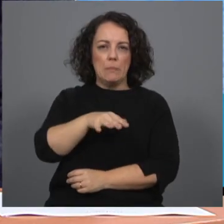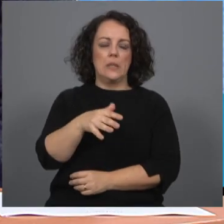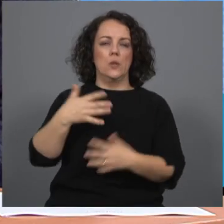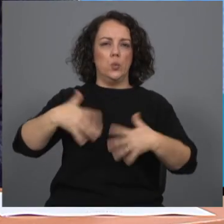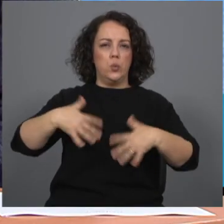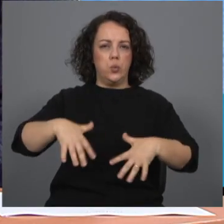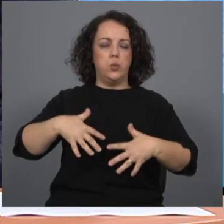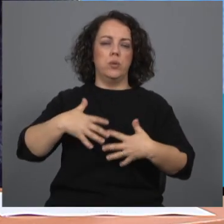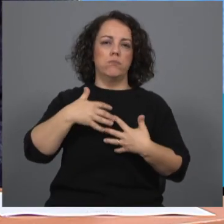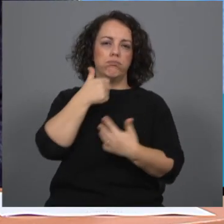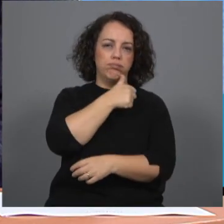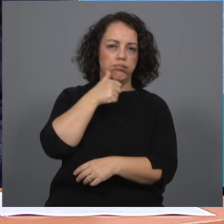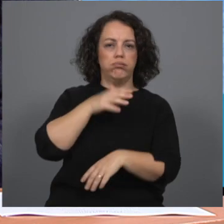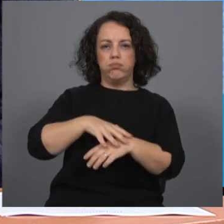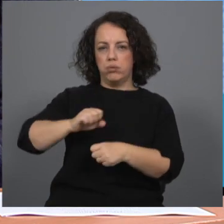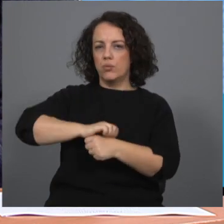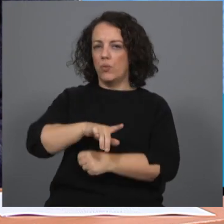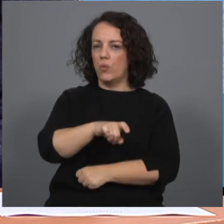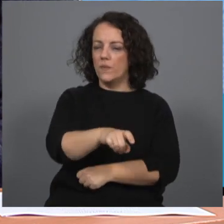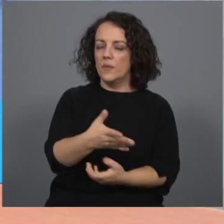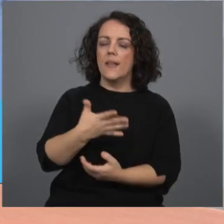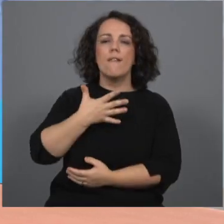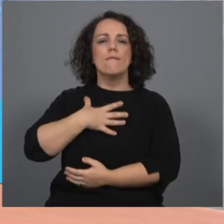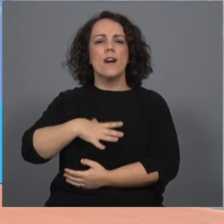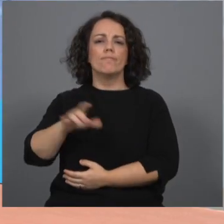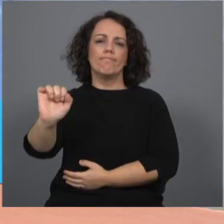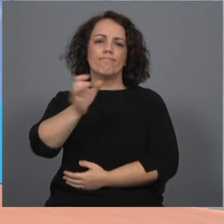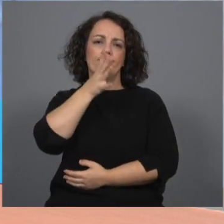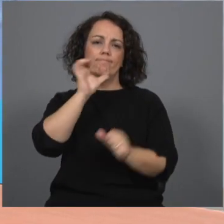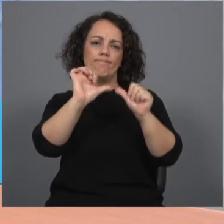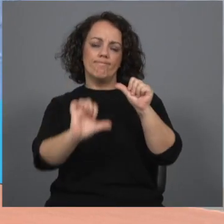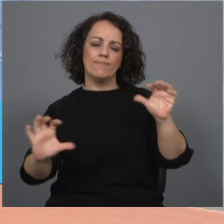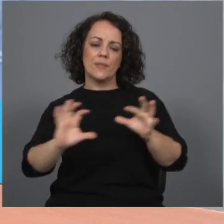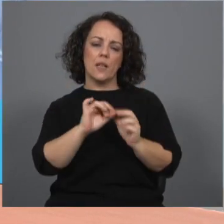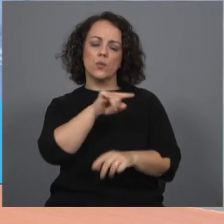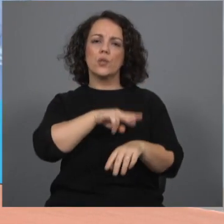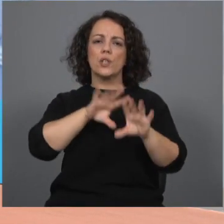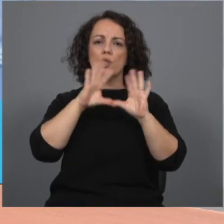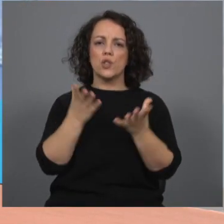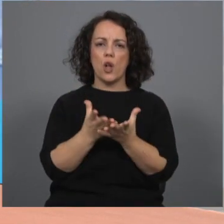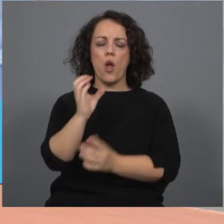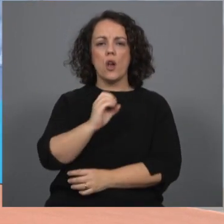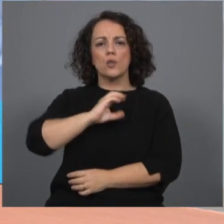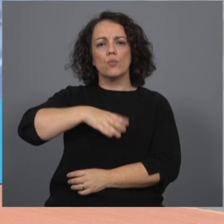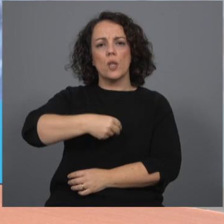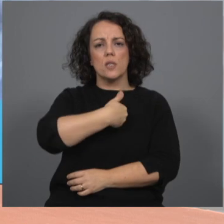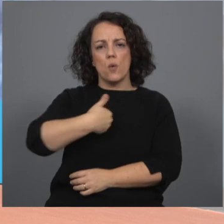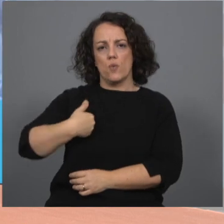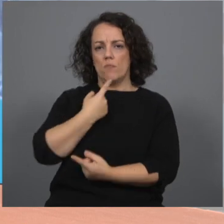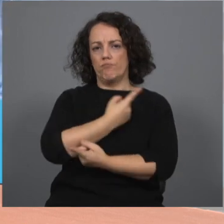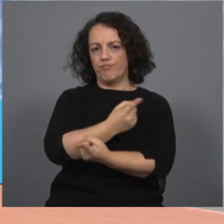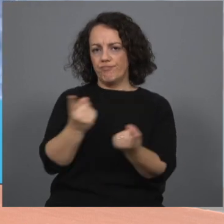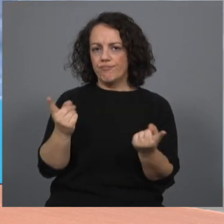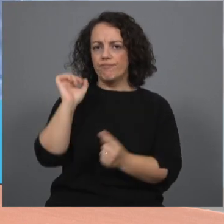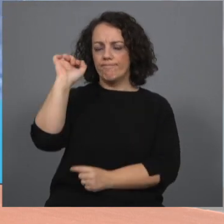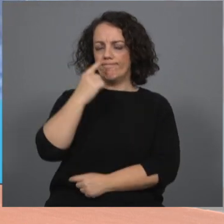da Covid, e pedia-lhe o seu comentário a partir de uma afirmação do Diretor-Geral da Organização Mundial de Saúde, quando